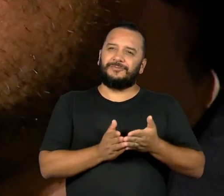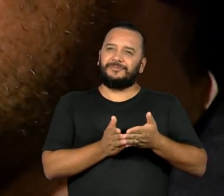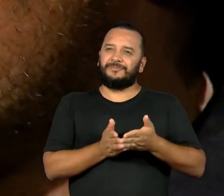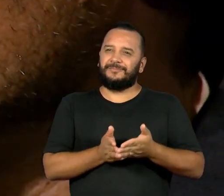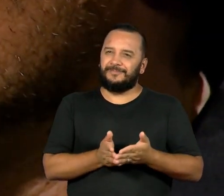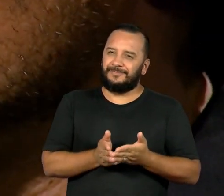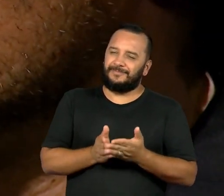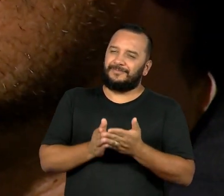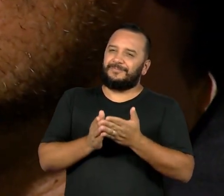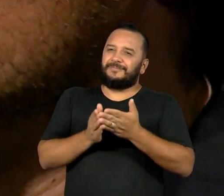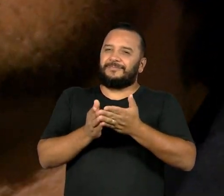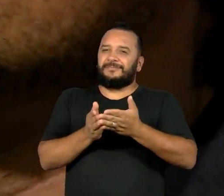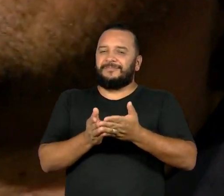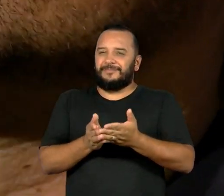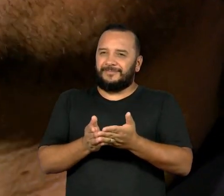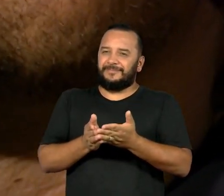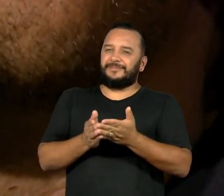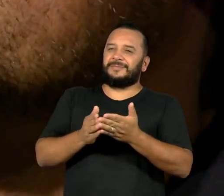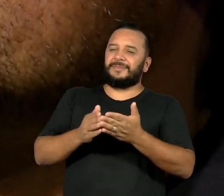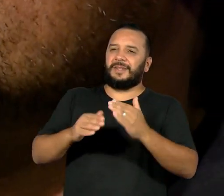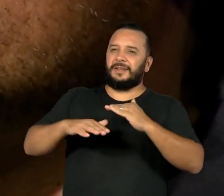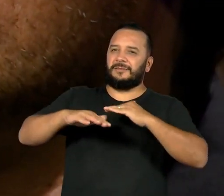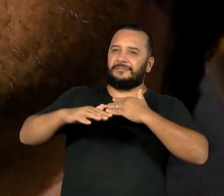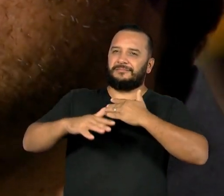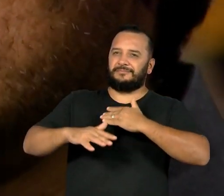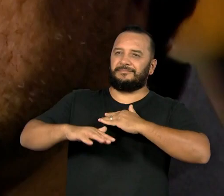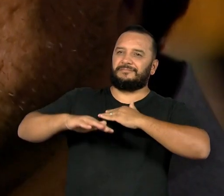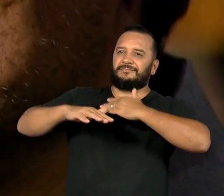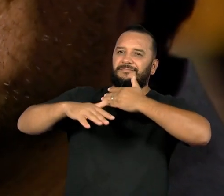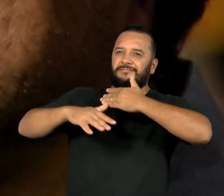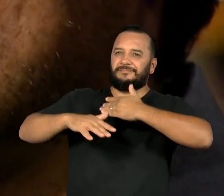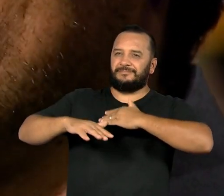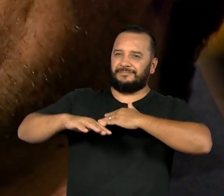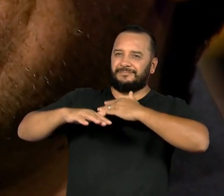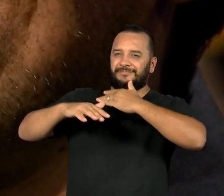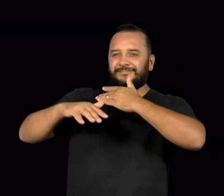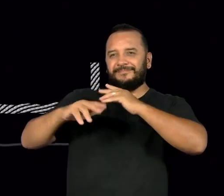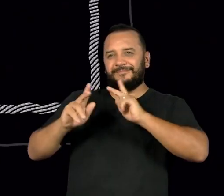por mares modulados pelo acaso.